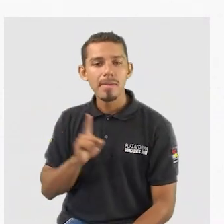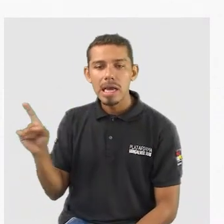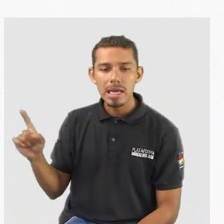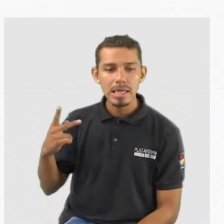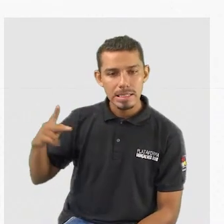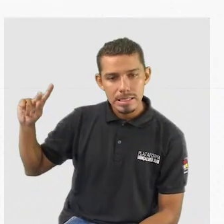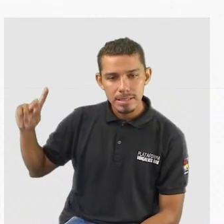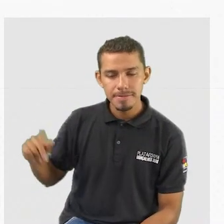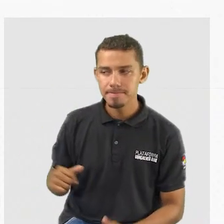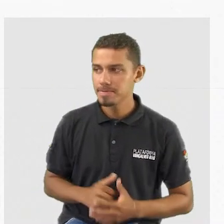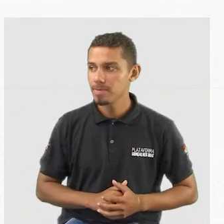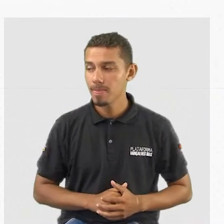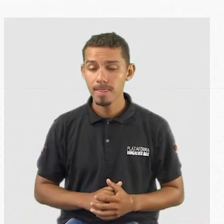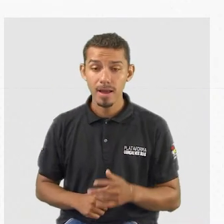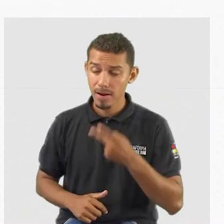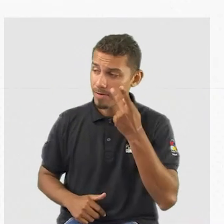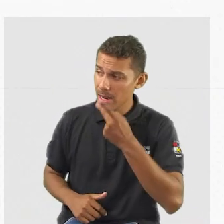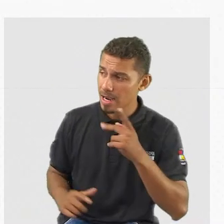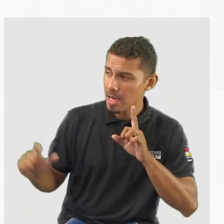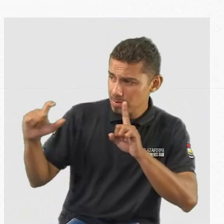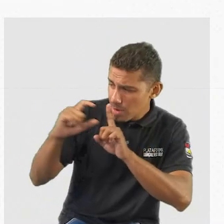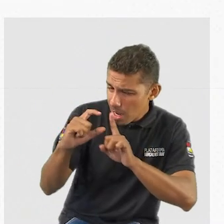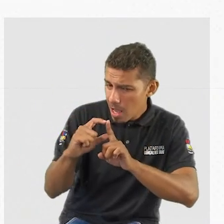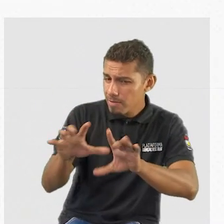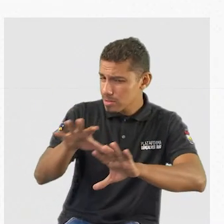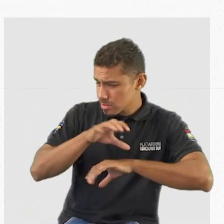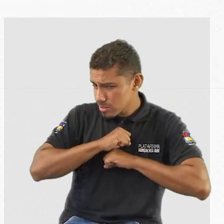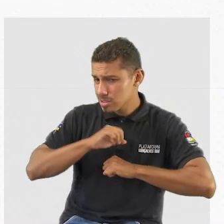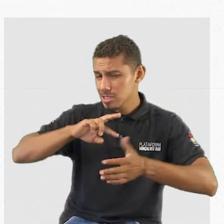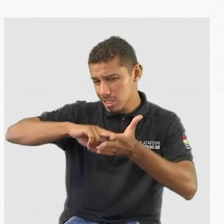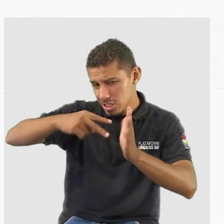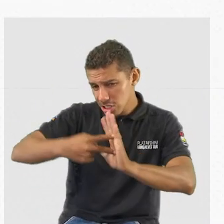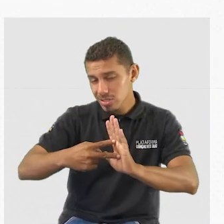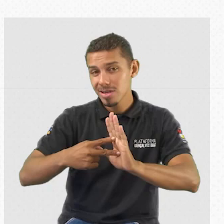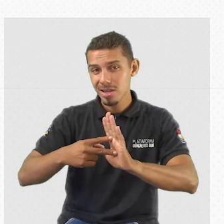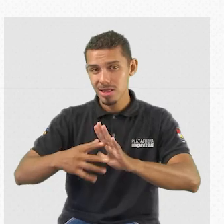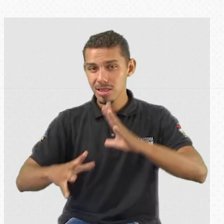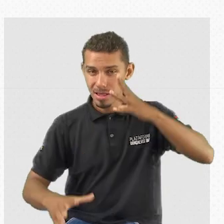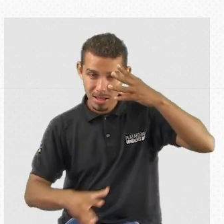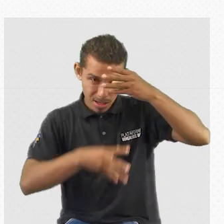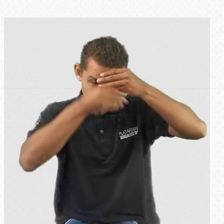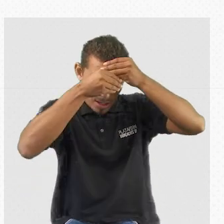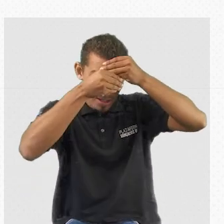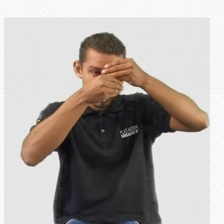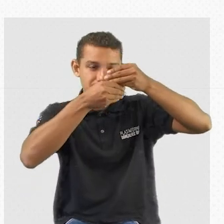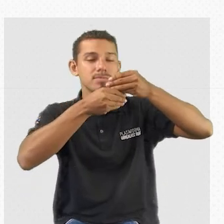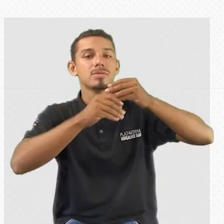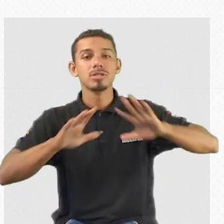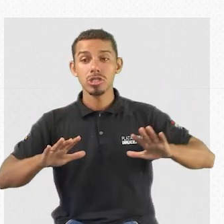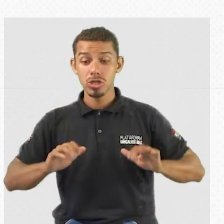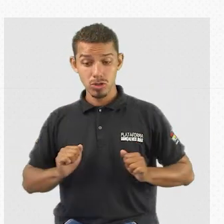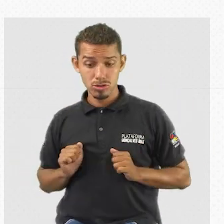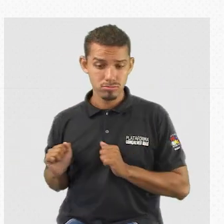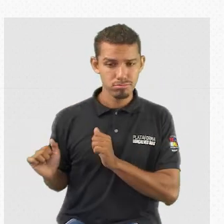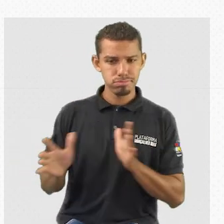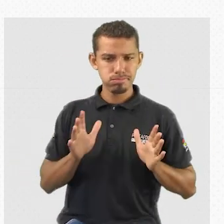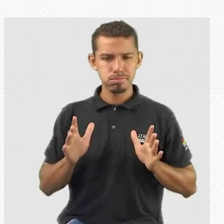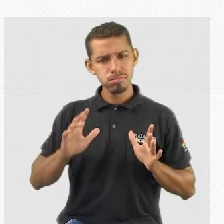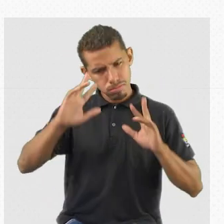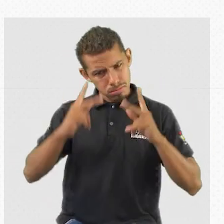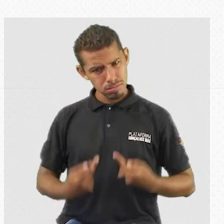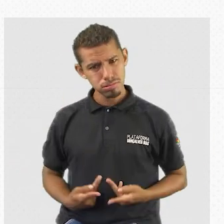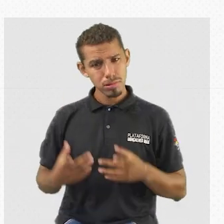Wittgenstein? Ele vai dizer que as palavras adquirem sentido dentro de atividades humanas